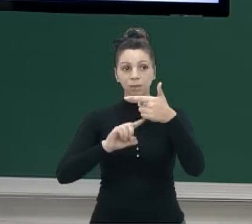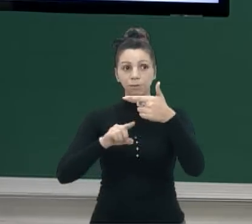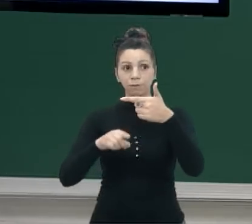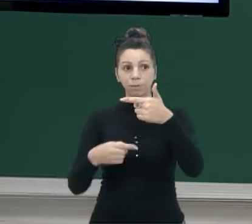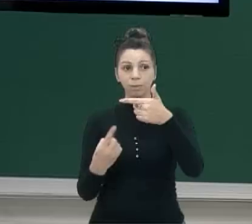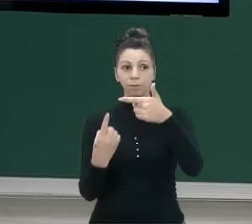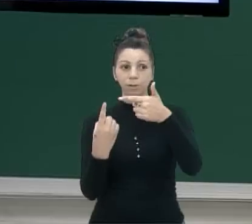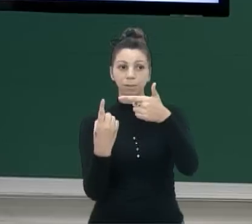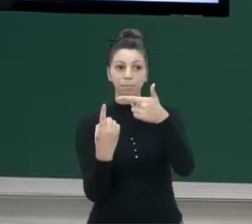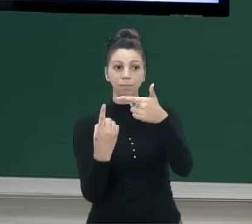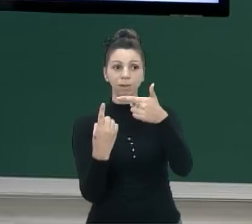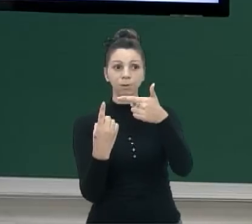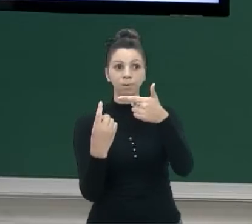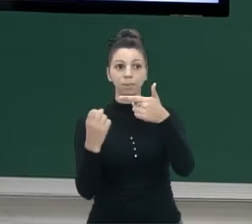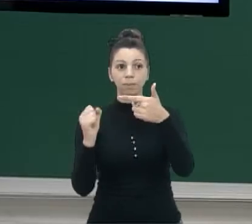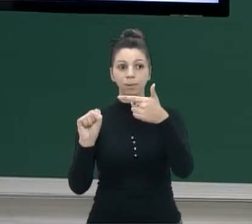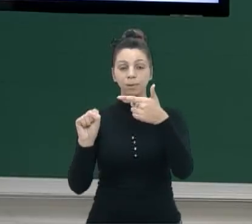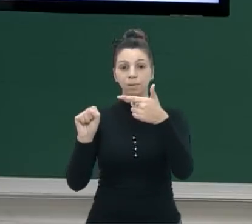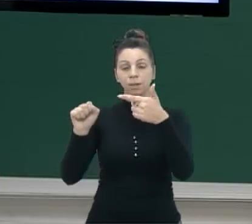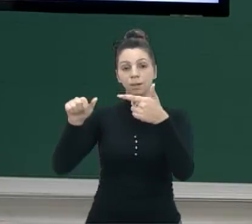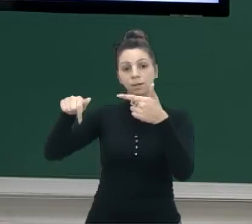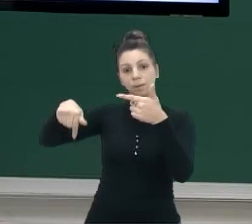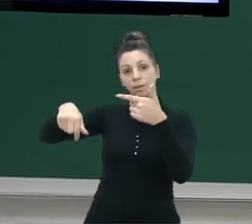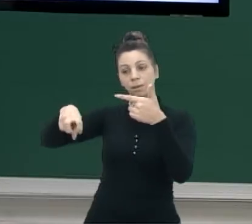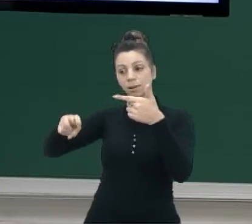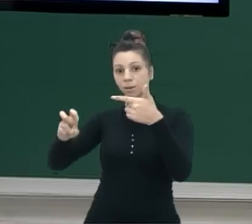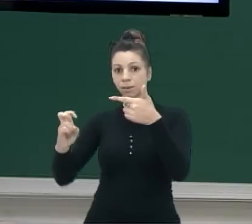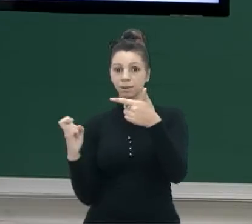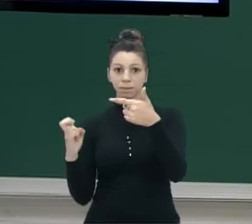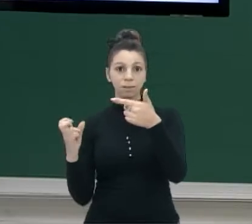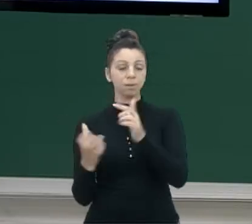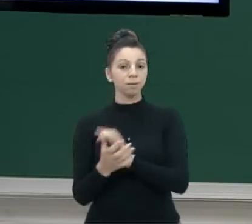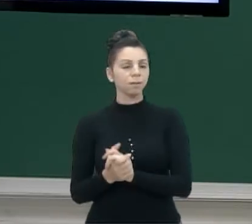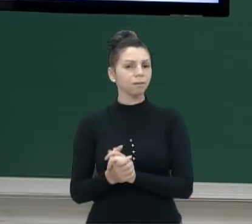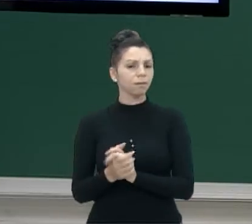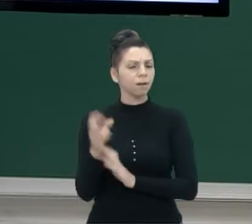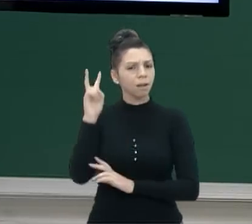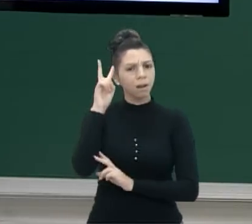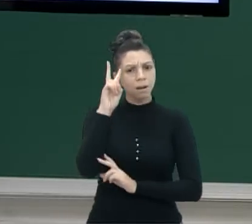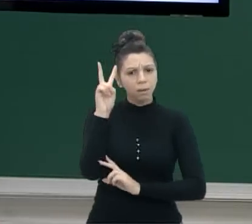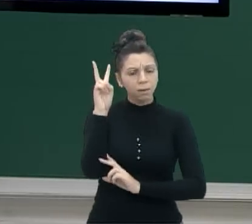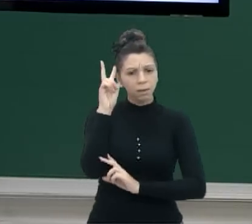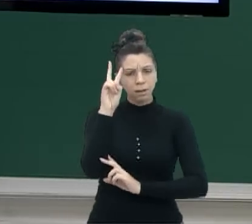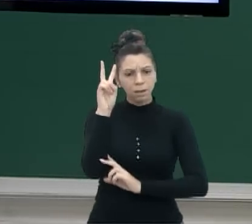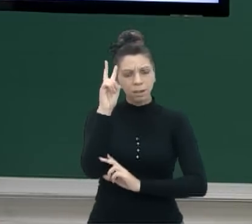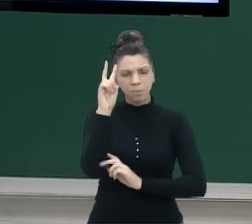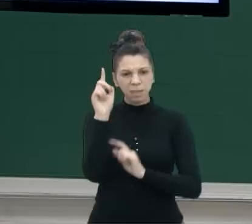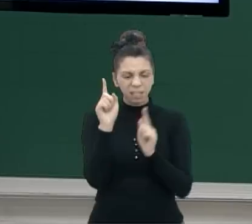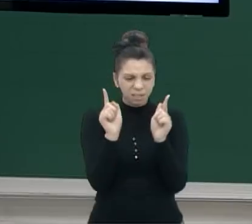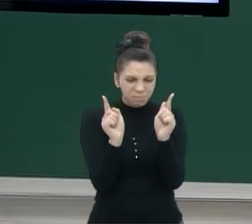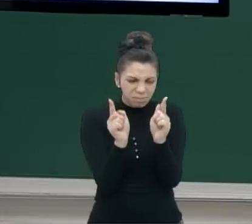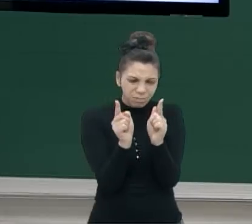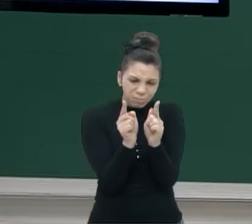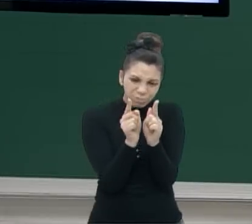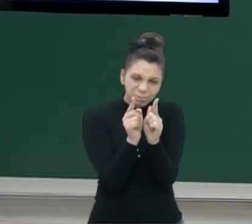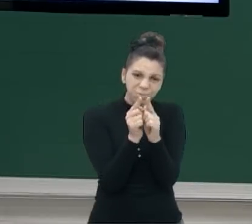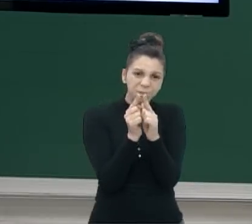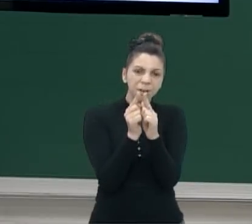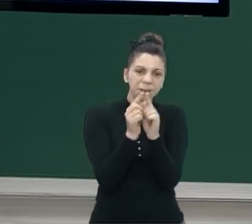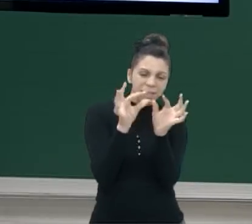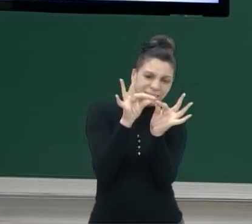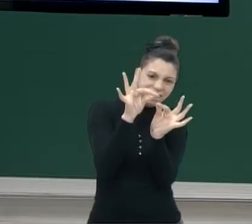0,1875 décimos de milésimo. Muito bem. Lembra que o pedacinho do desenho ficou muito pequenininho? Então,